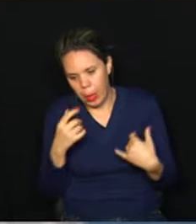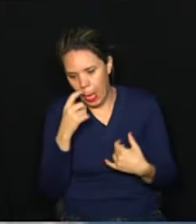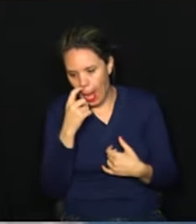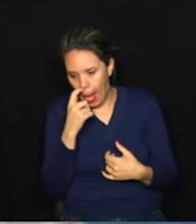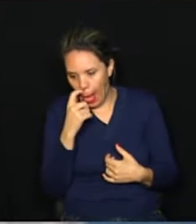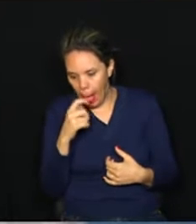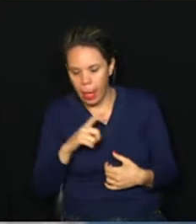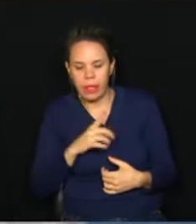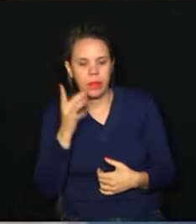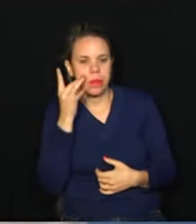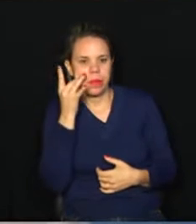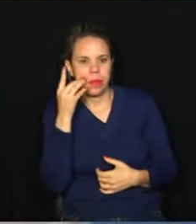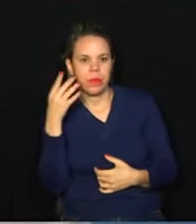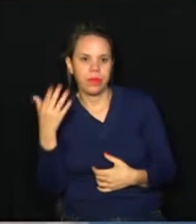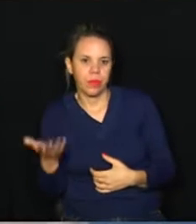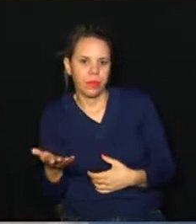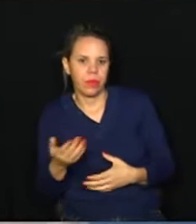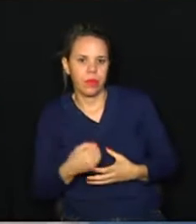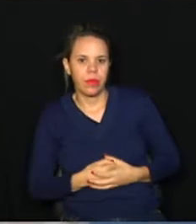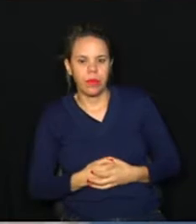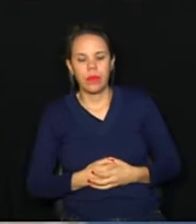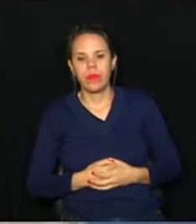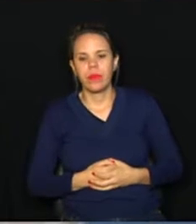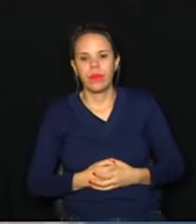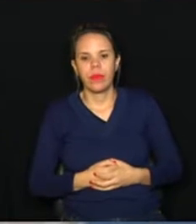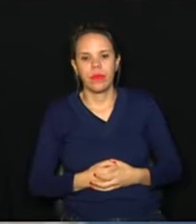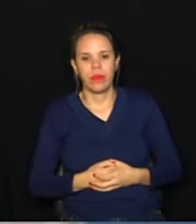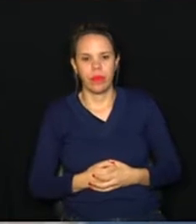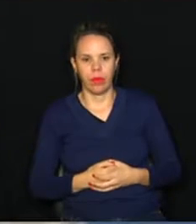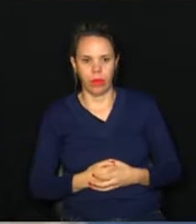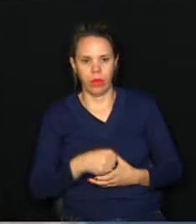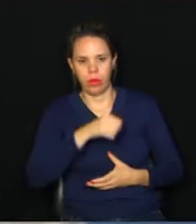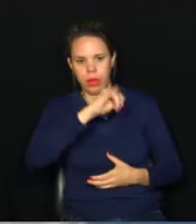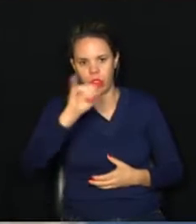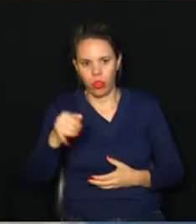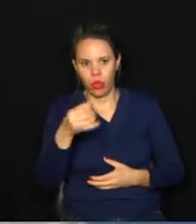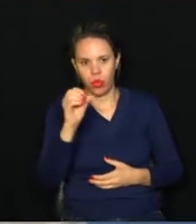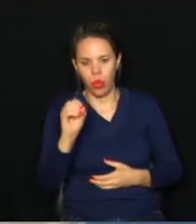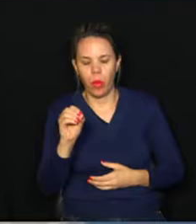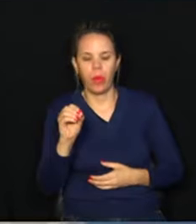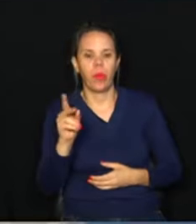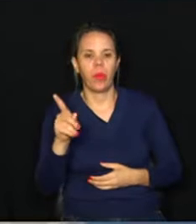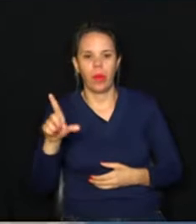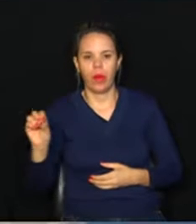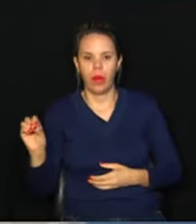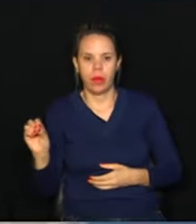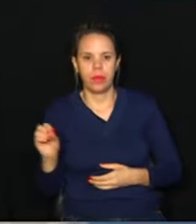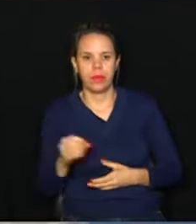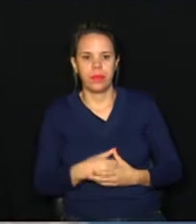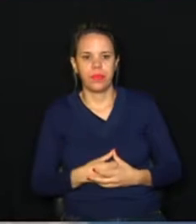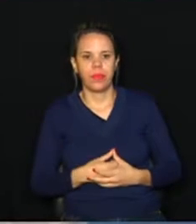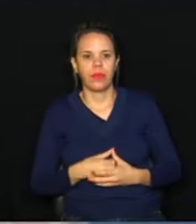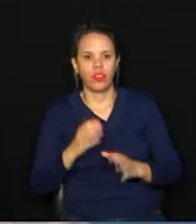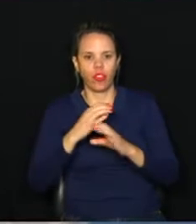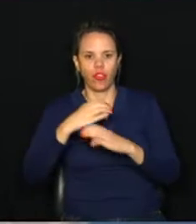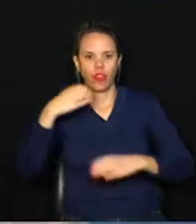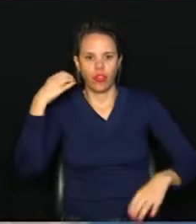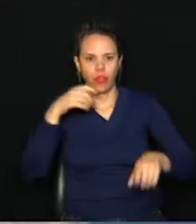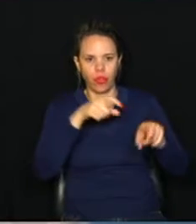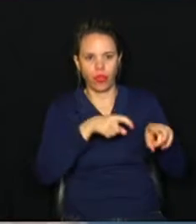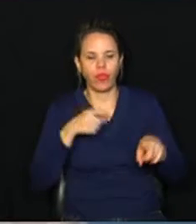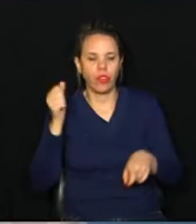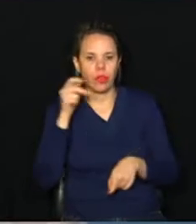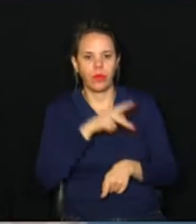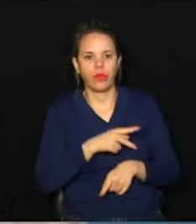aqui a presença, para eu aqui descrever, do João Paulo Feijão Teixeira, que eu já disse, que é engenheiro agrônomo